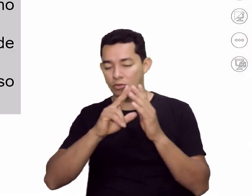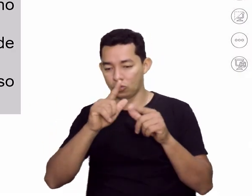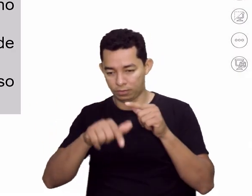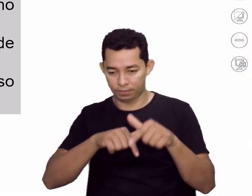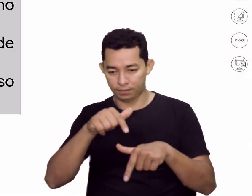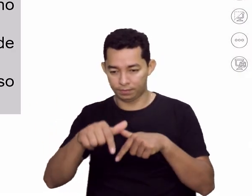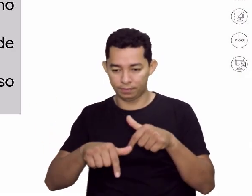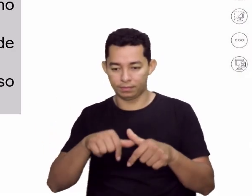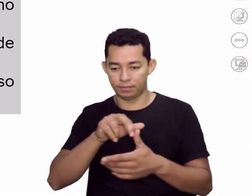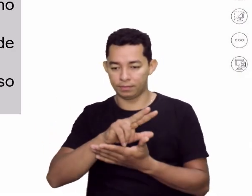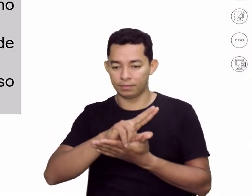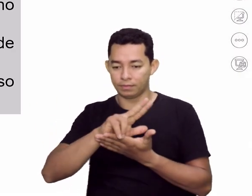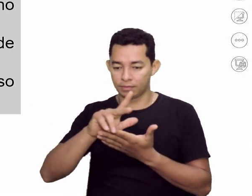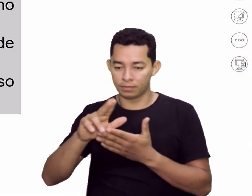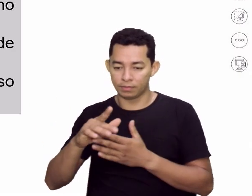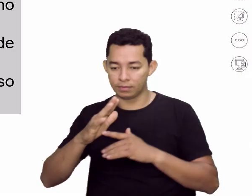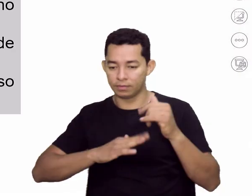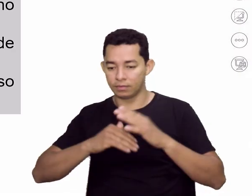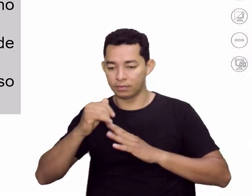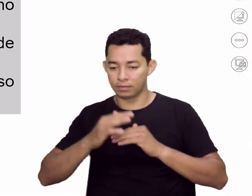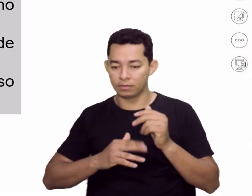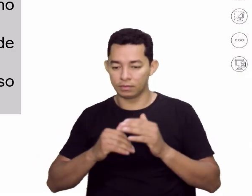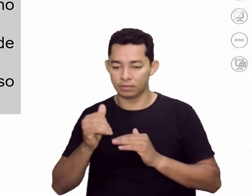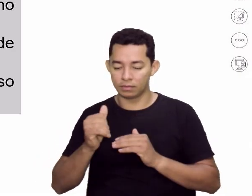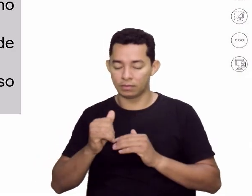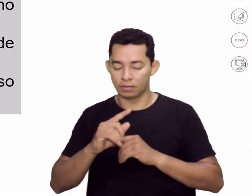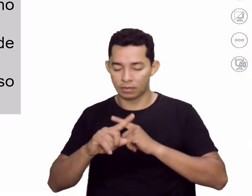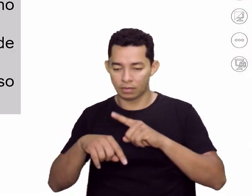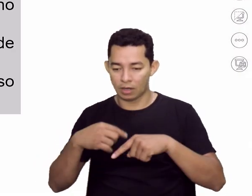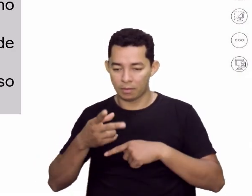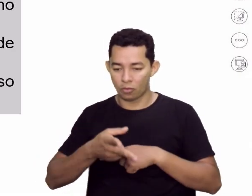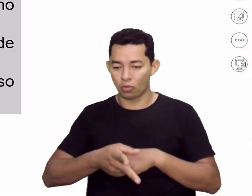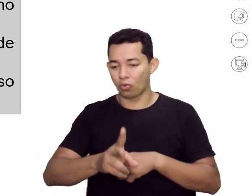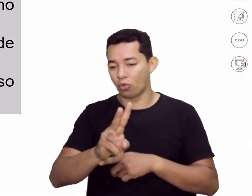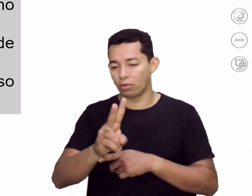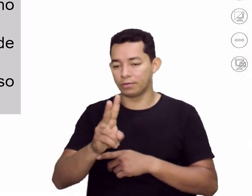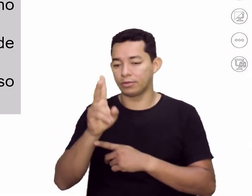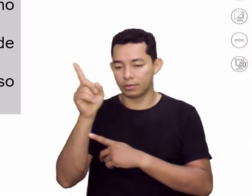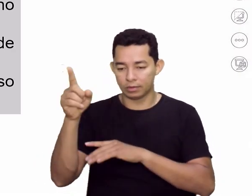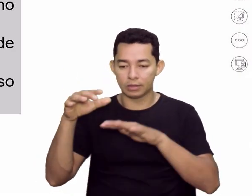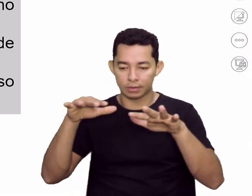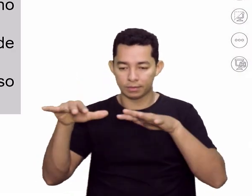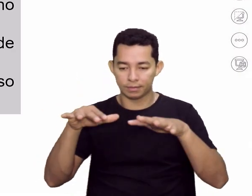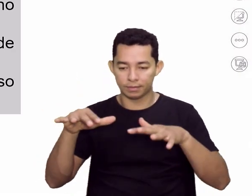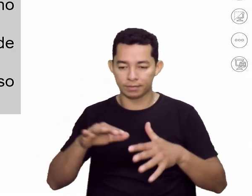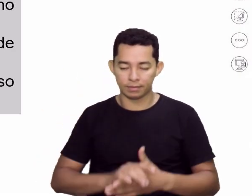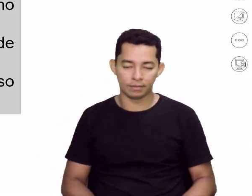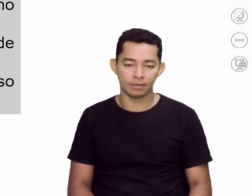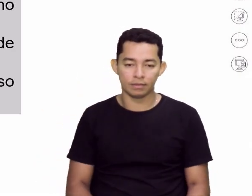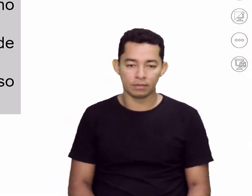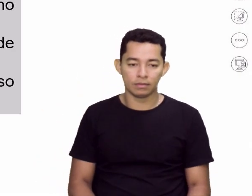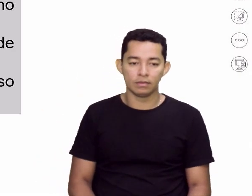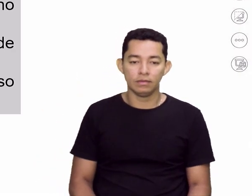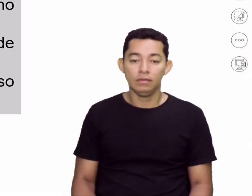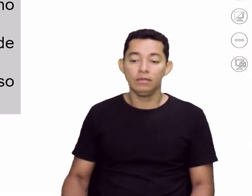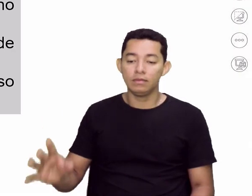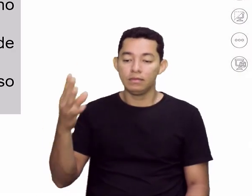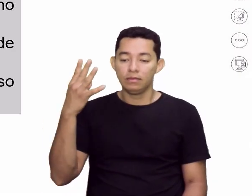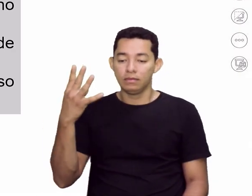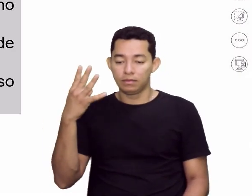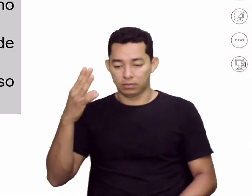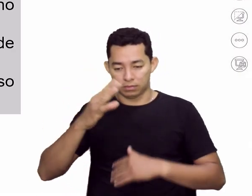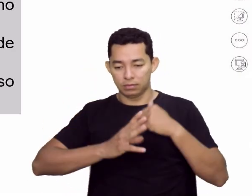seguiram após o surgimento do impressionismo. Então, foram 4 artistas que